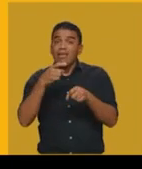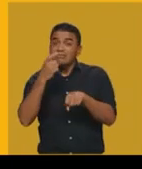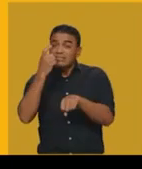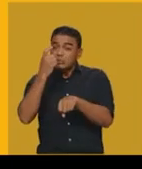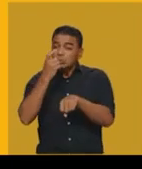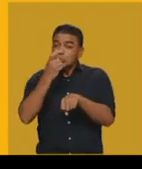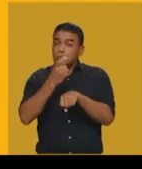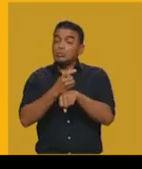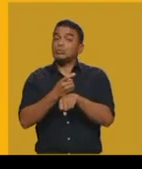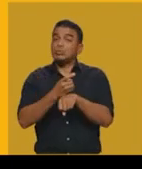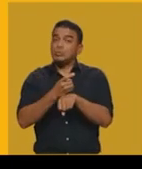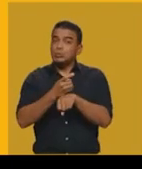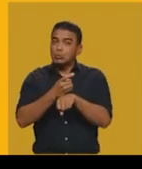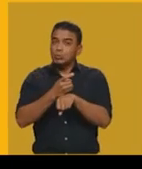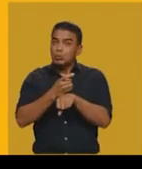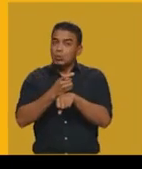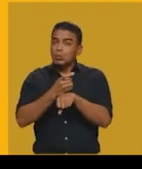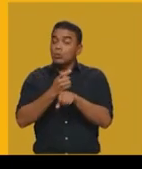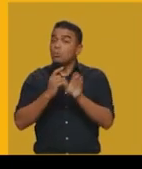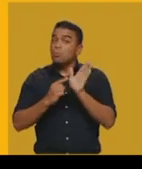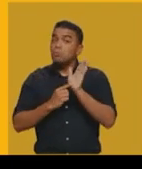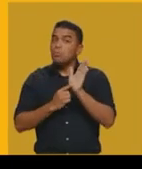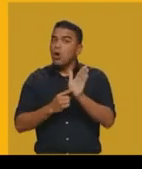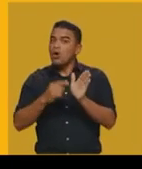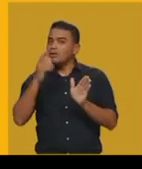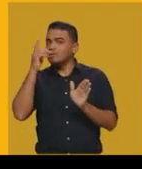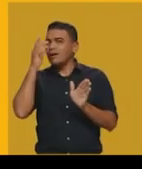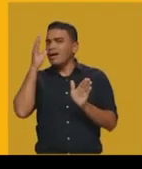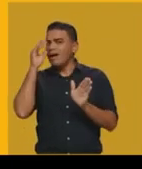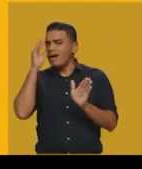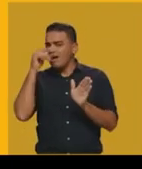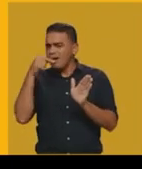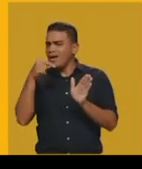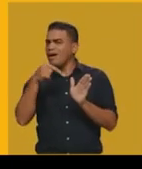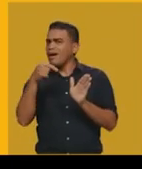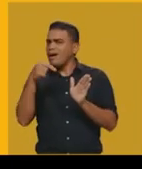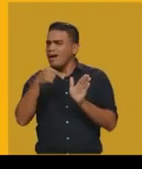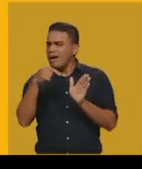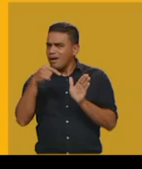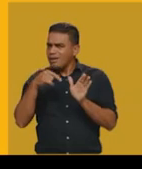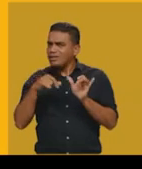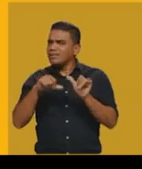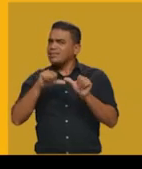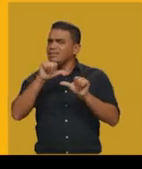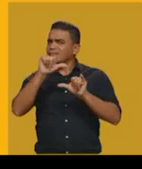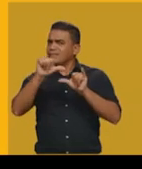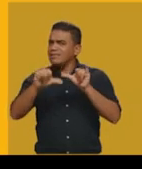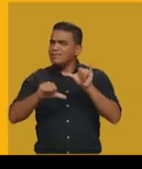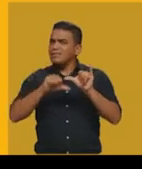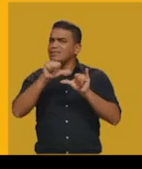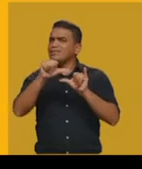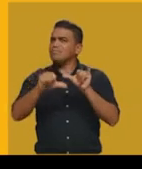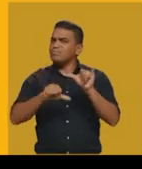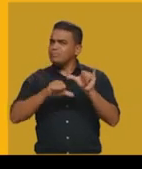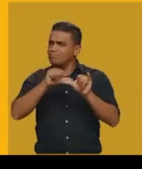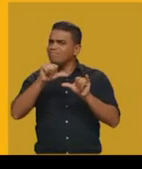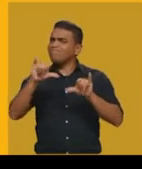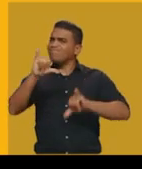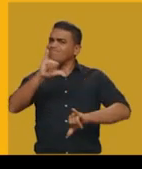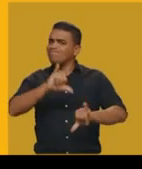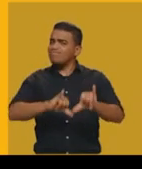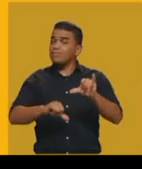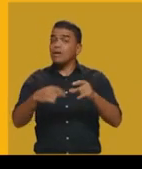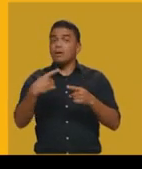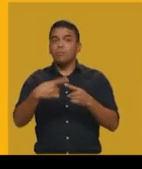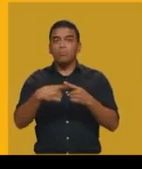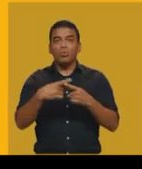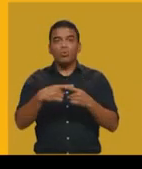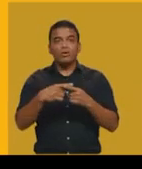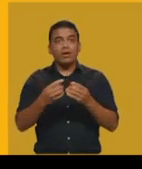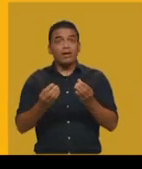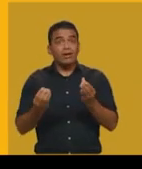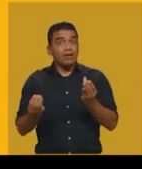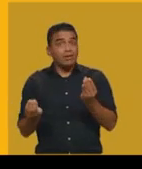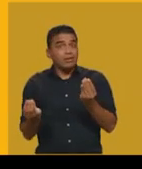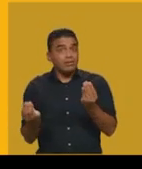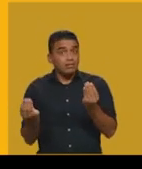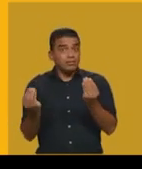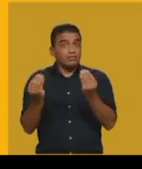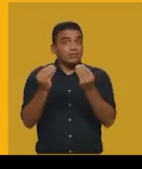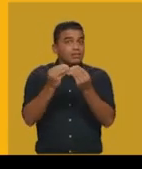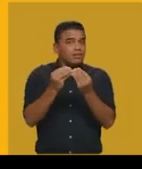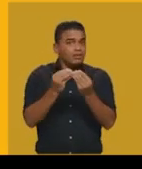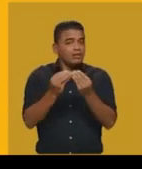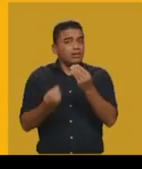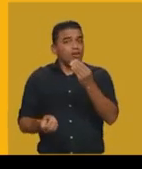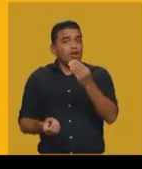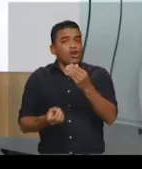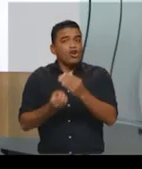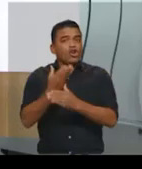é o indício de que está acontecendo ali uma reação química. Por quê? Está formando uma